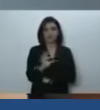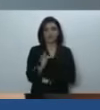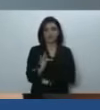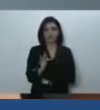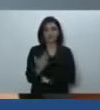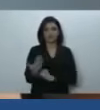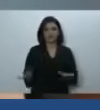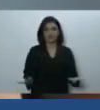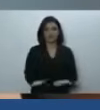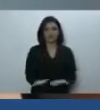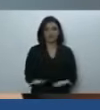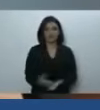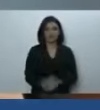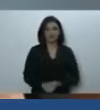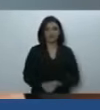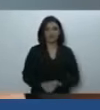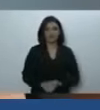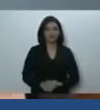De